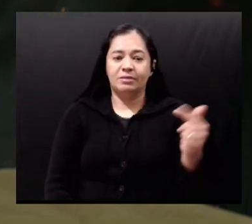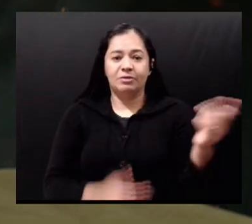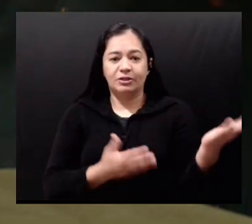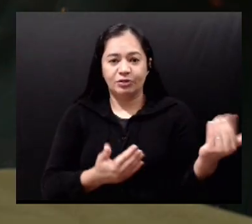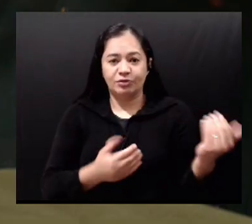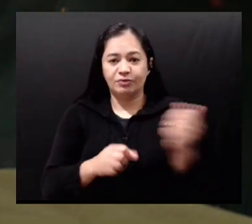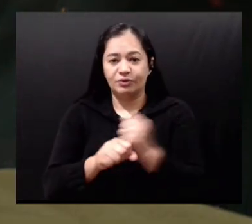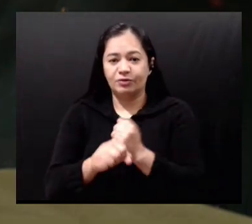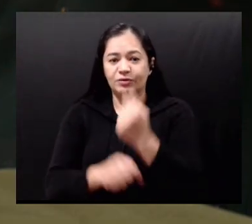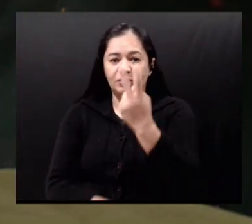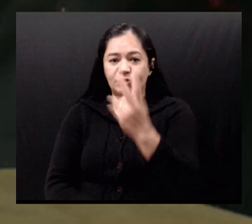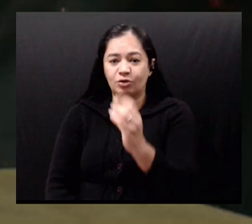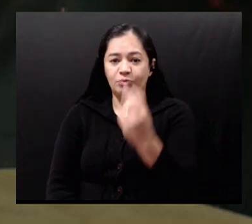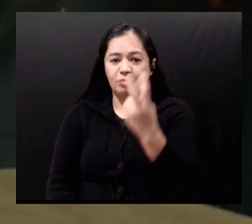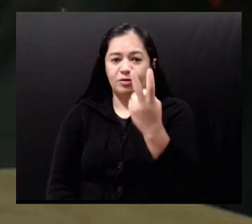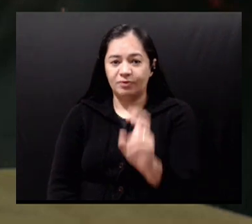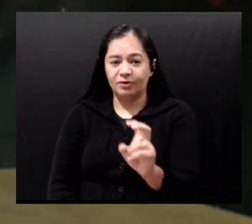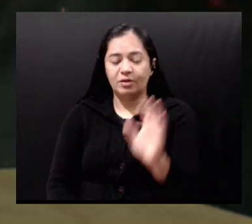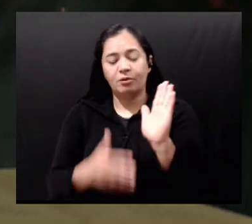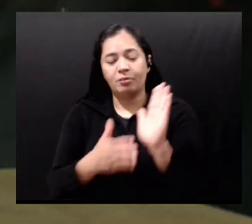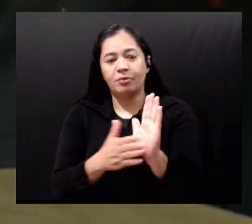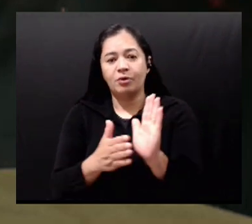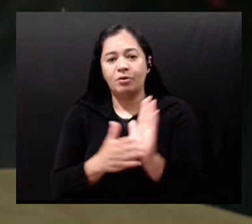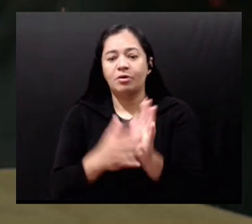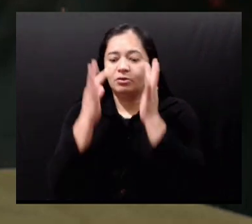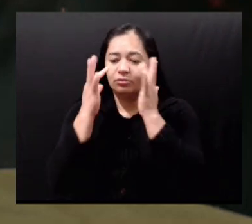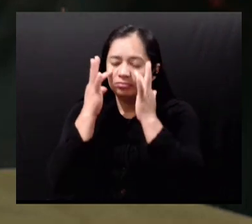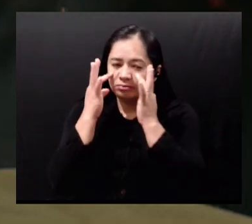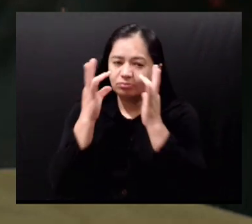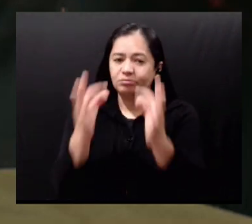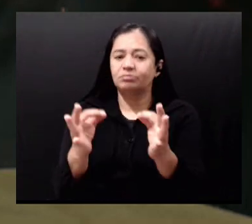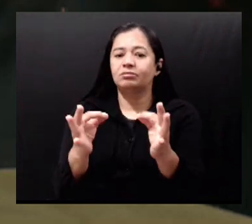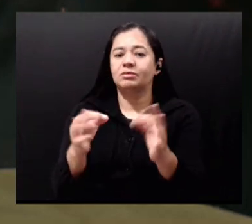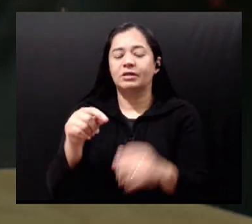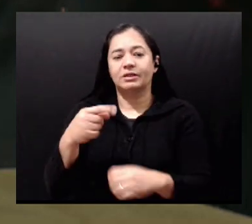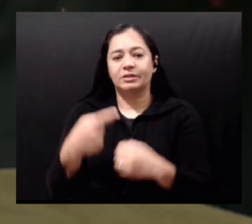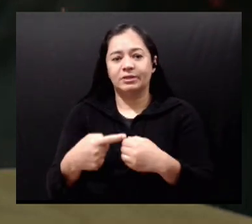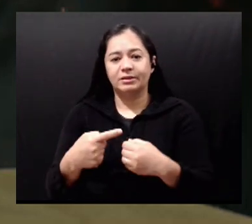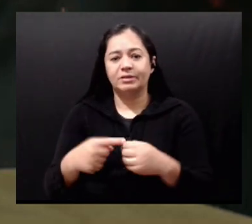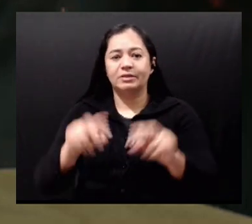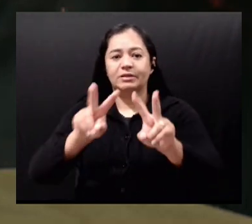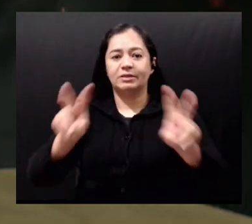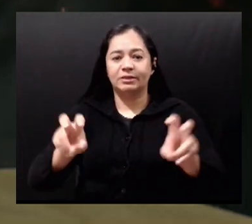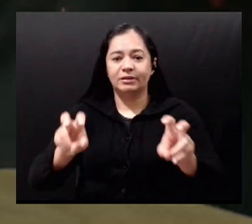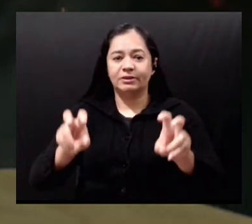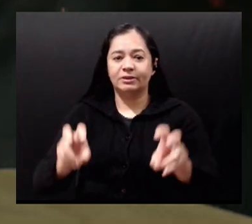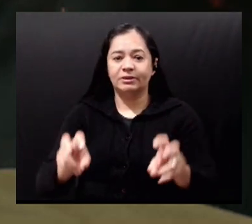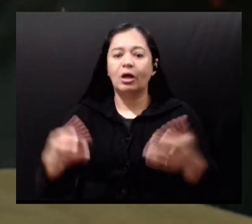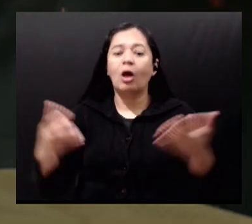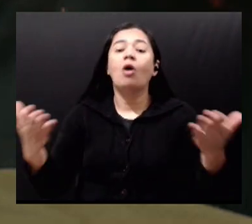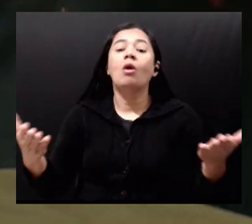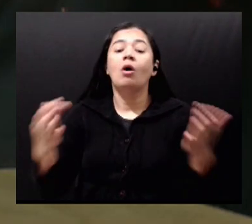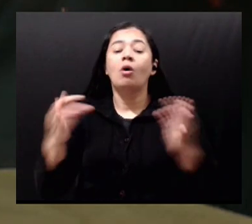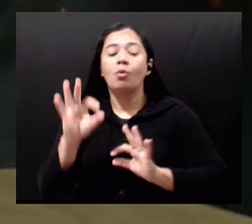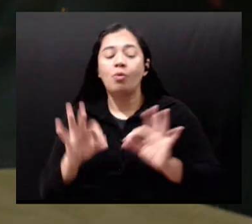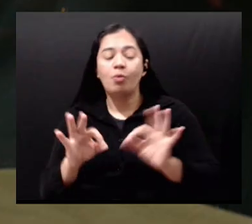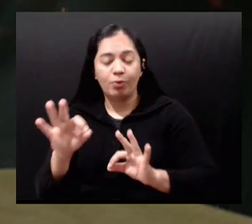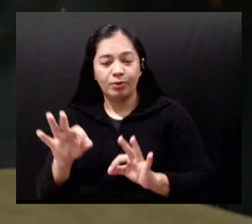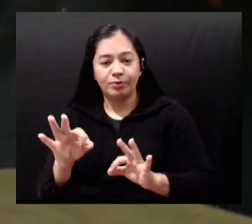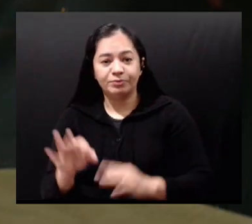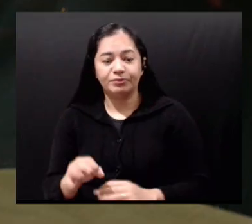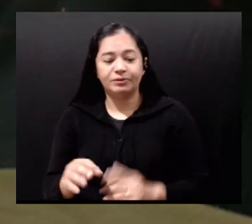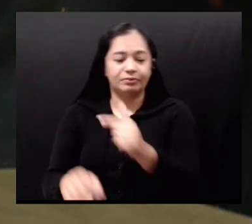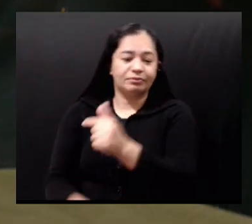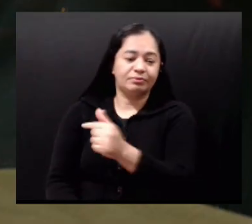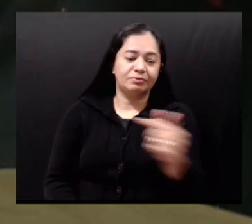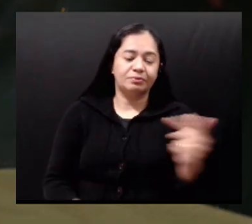coletivos e propõe aí uma escuta ativa aqui na cidade. Com o tema E aí, qual é o plano? A Semana das Juventudes 2025